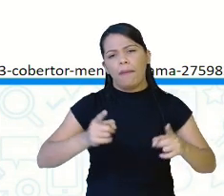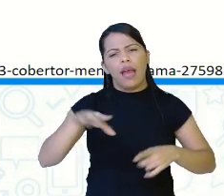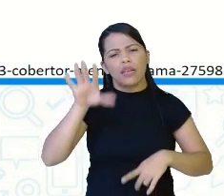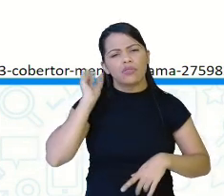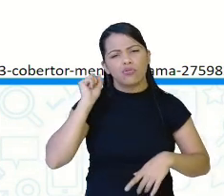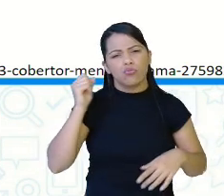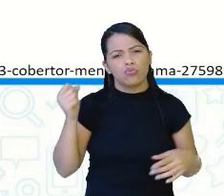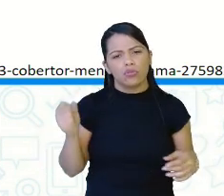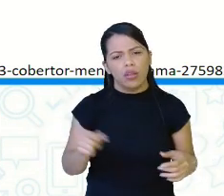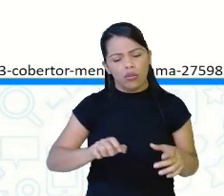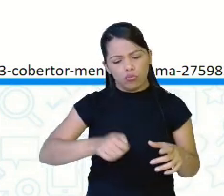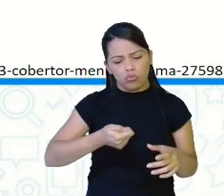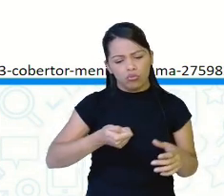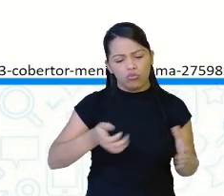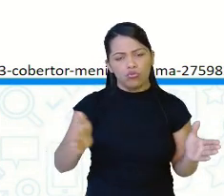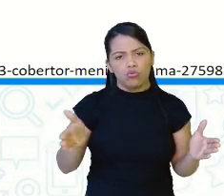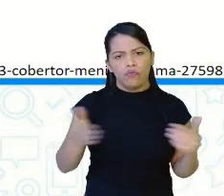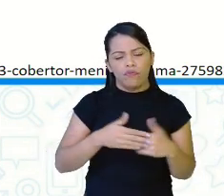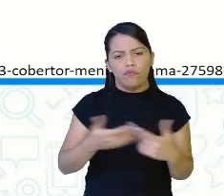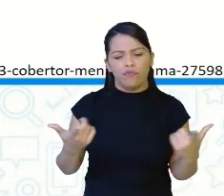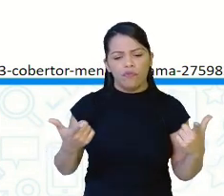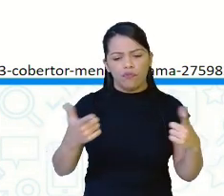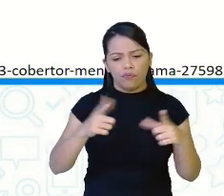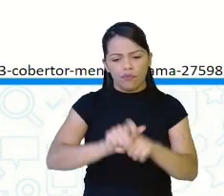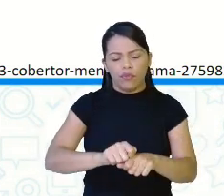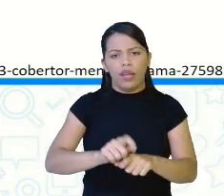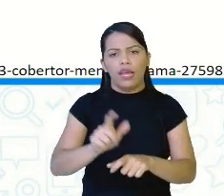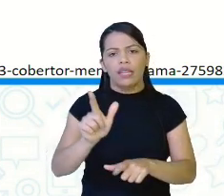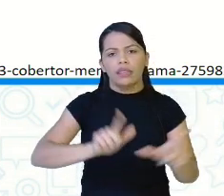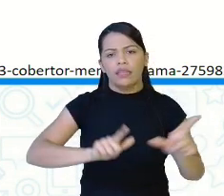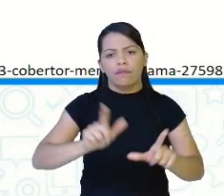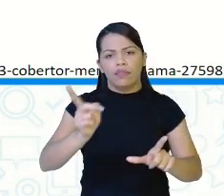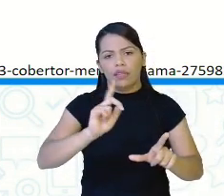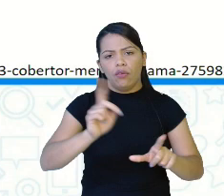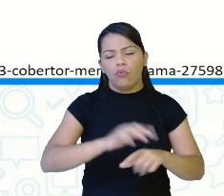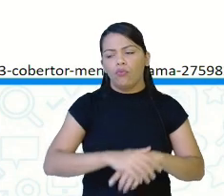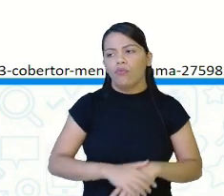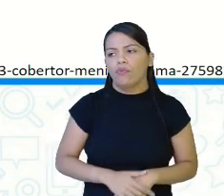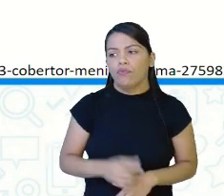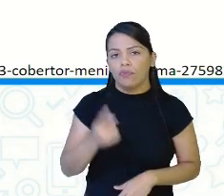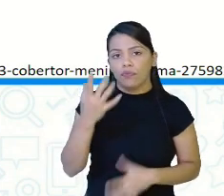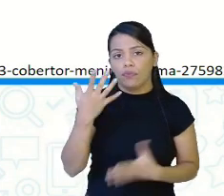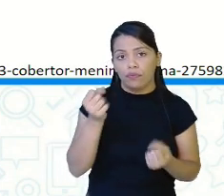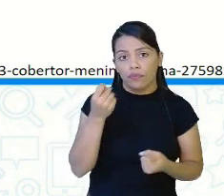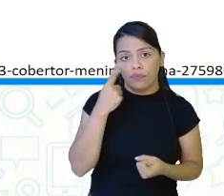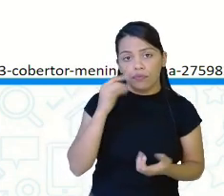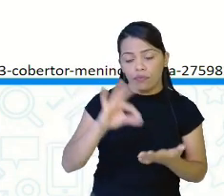Você vai ver por que a autora aí chama de crianças chatas. Vamos lá.